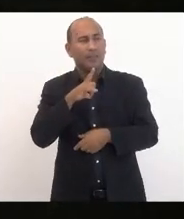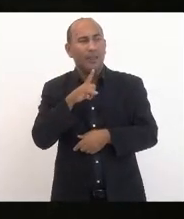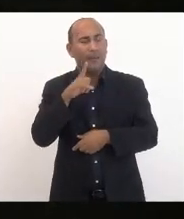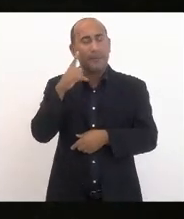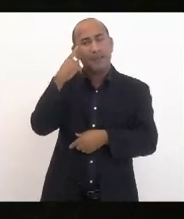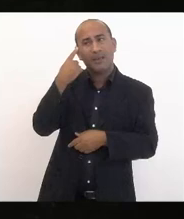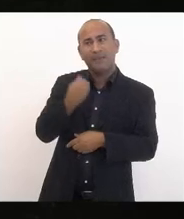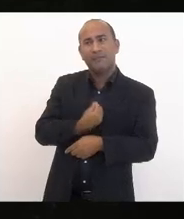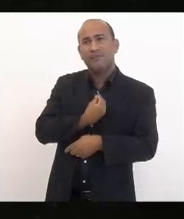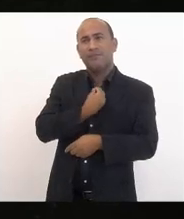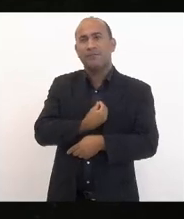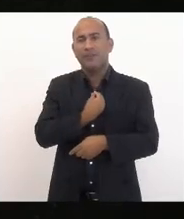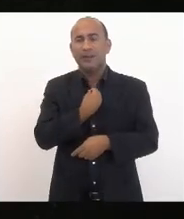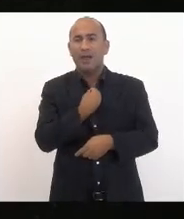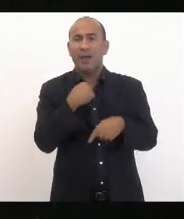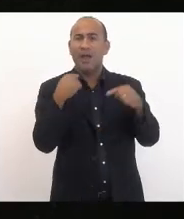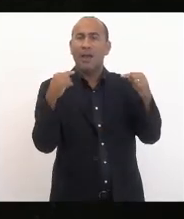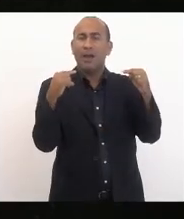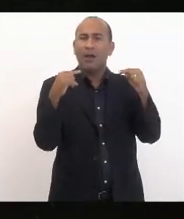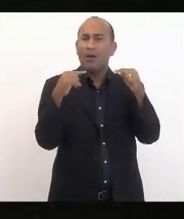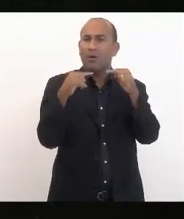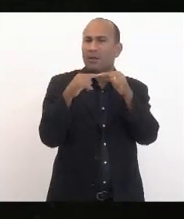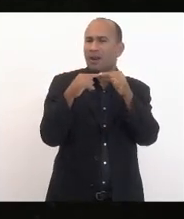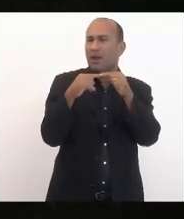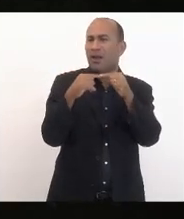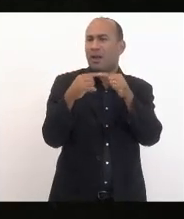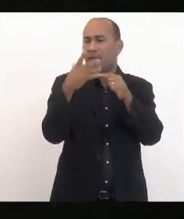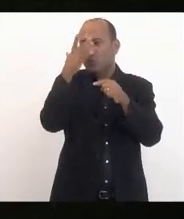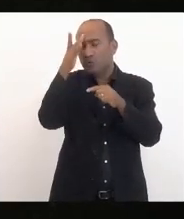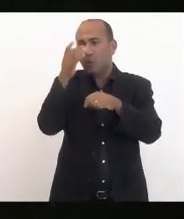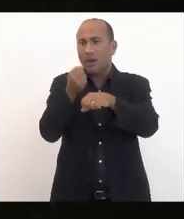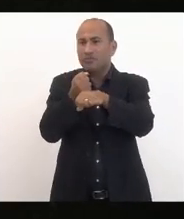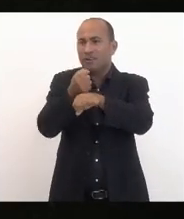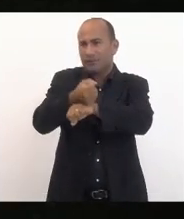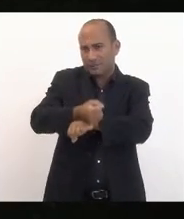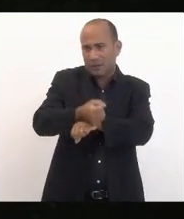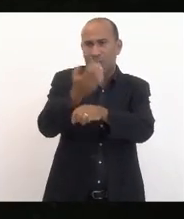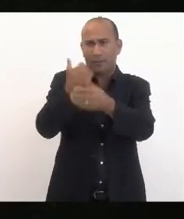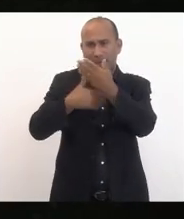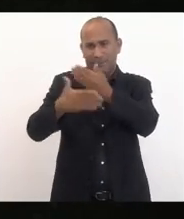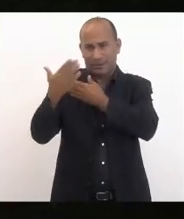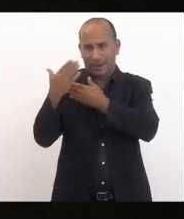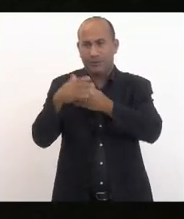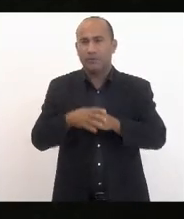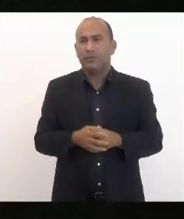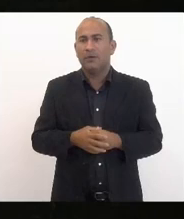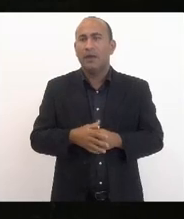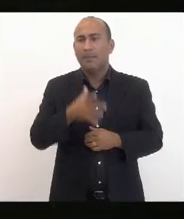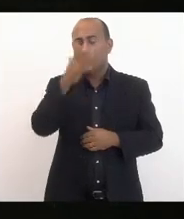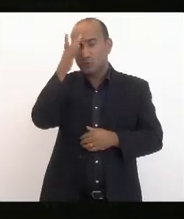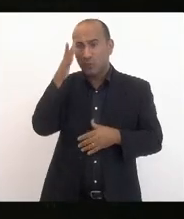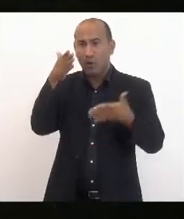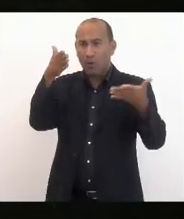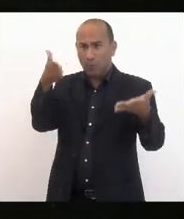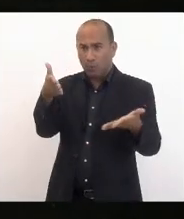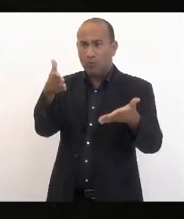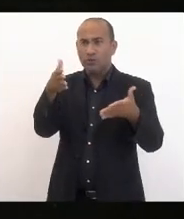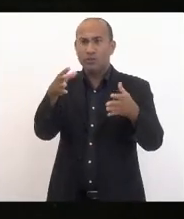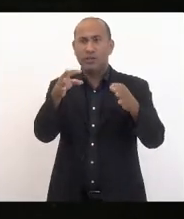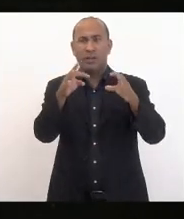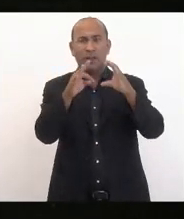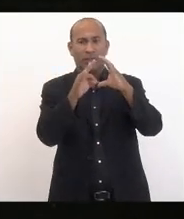vida similar aos dos escravizados. Uma pessoa transgênero no Brasil